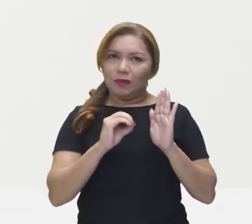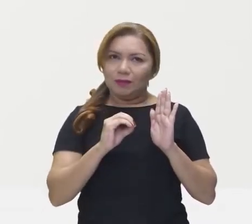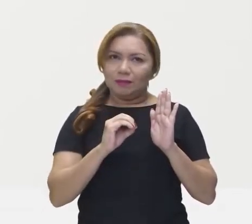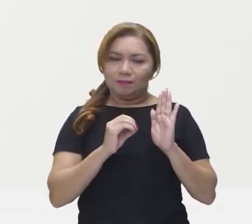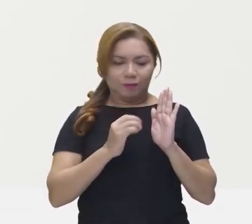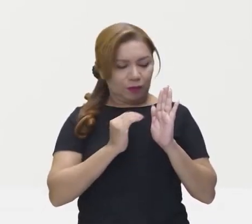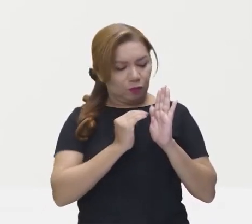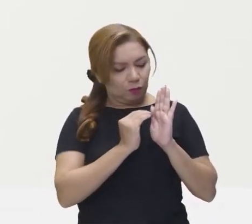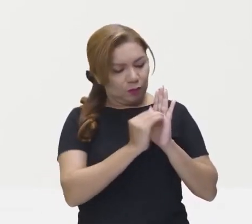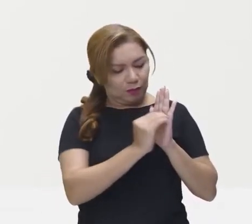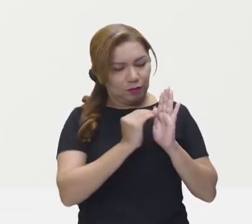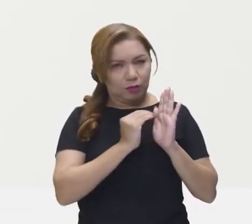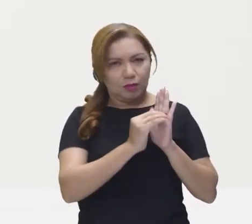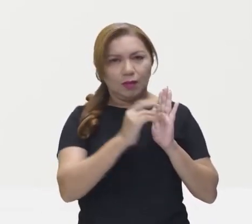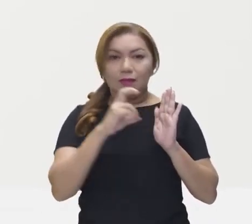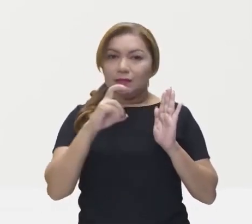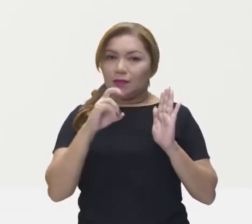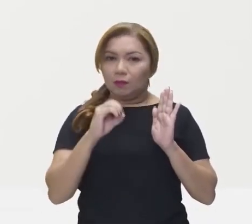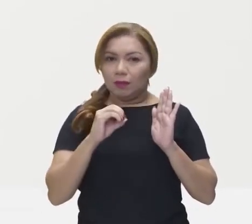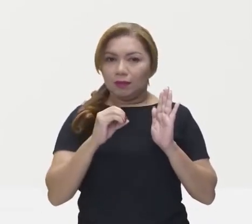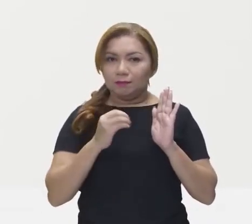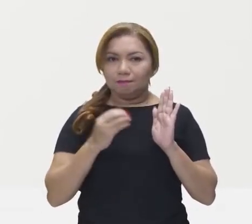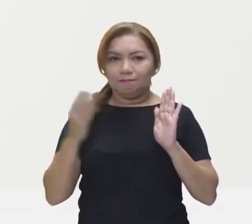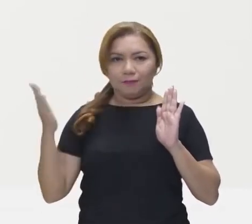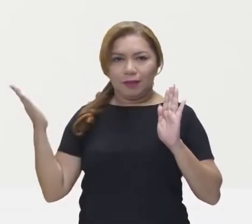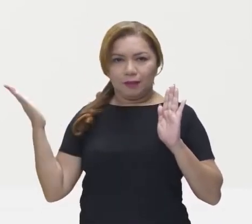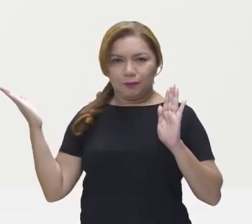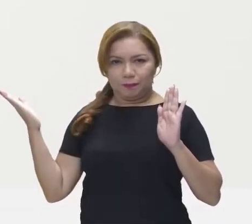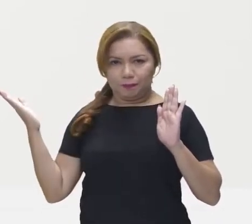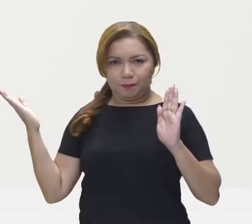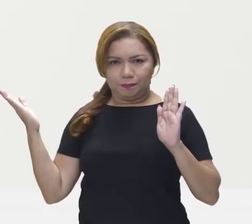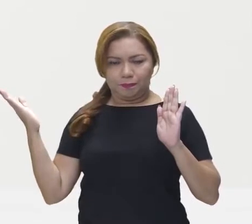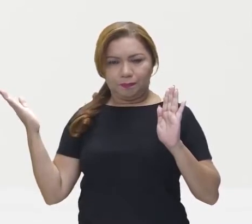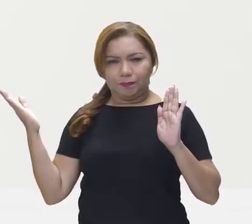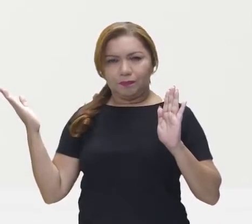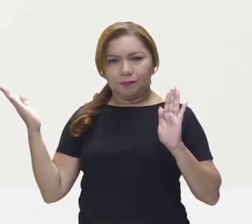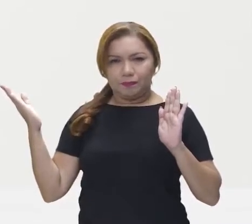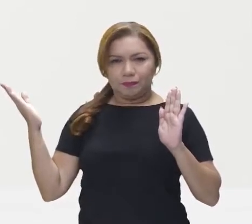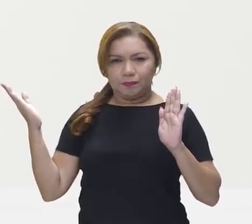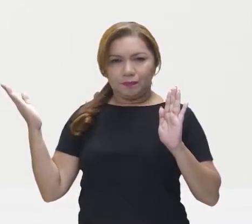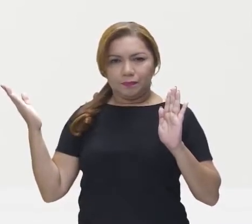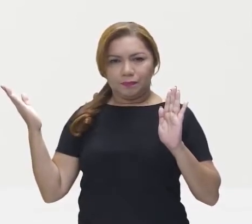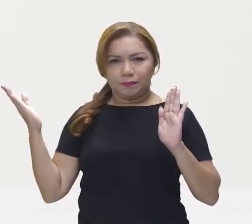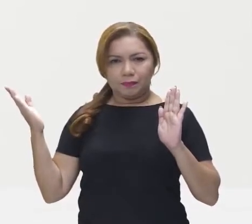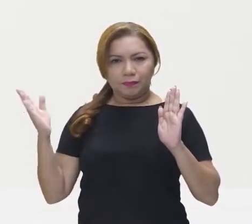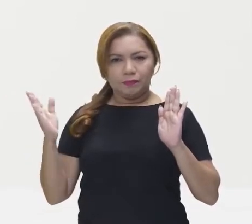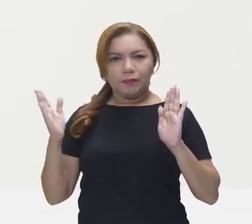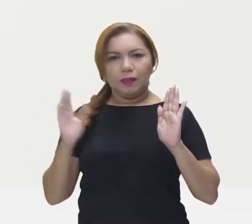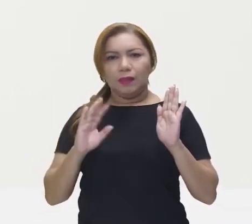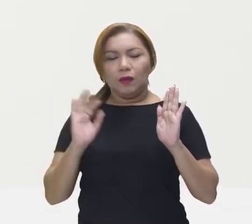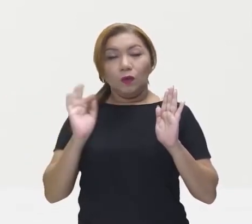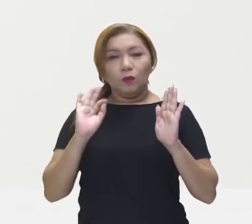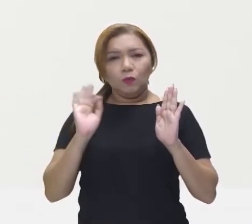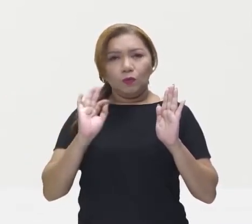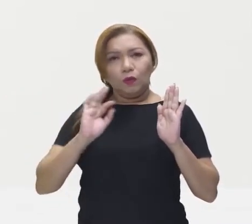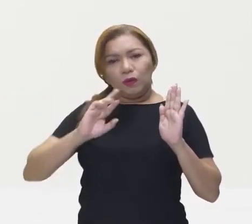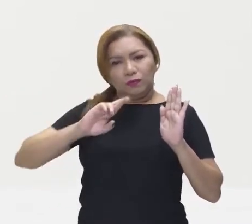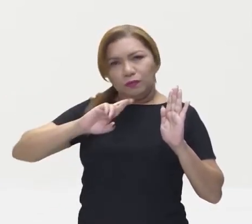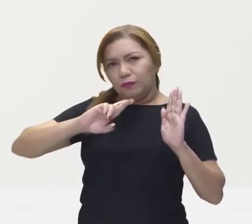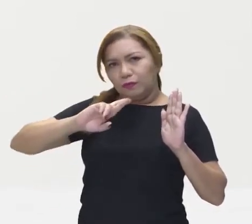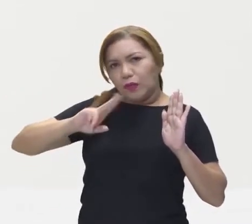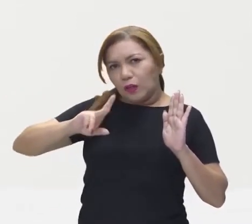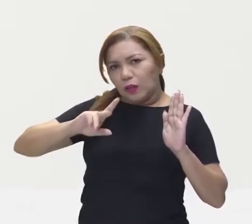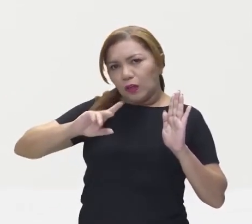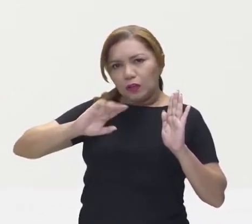fizemos aqui, beleza? Não alteramos, olha só, nós não alteramos